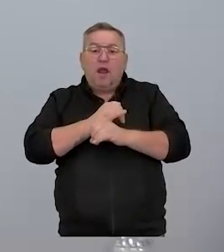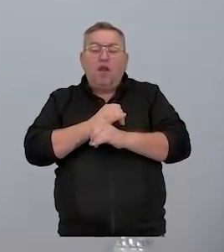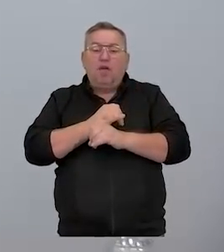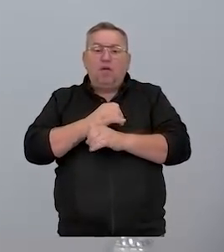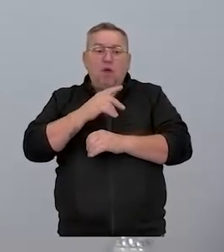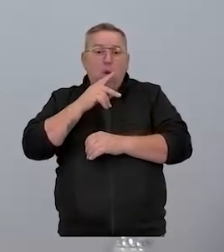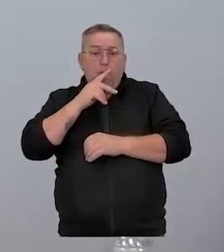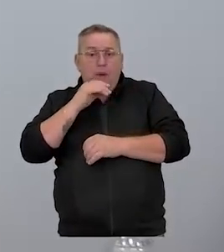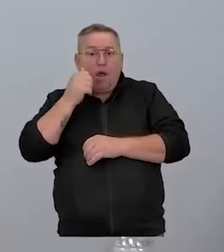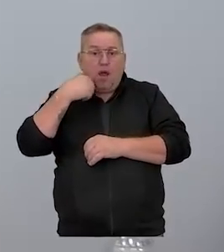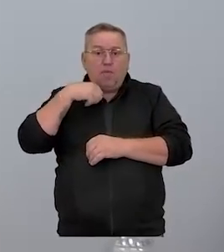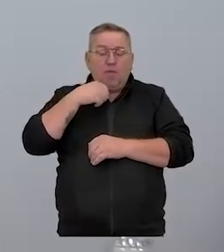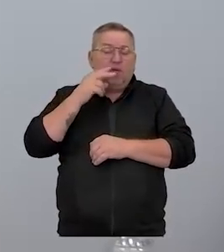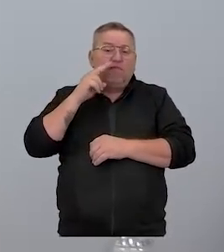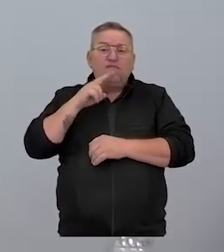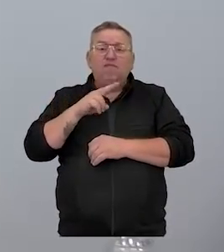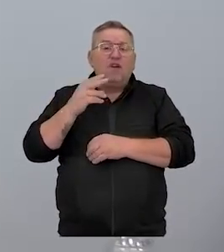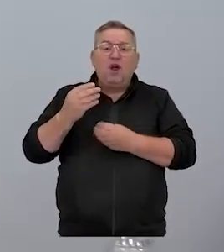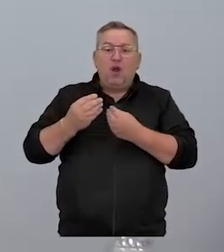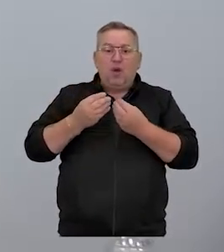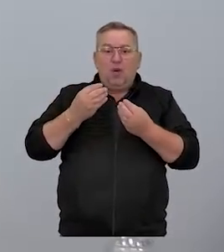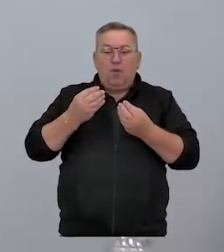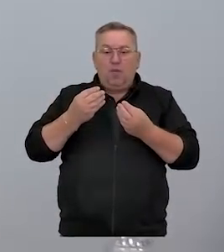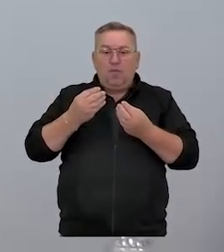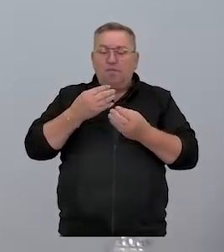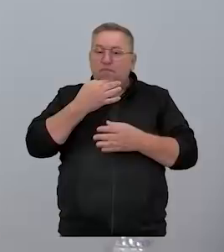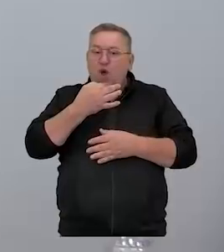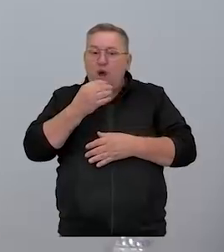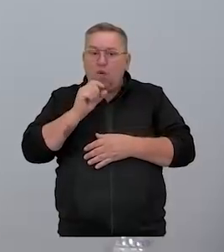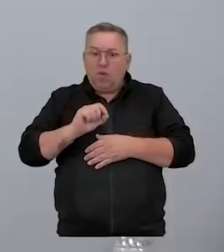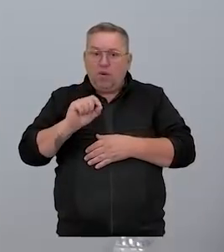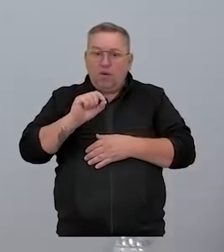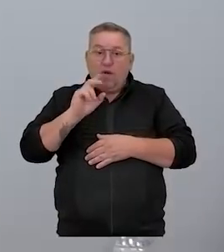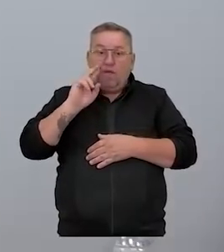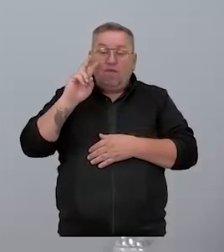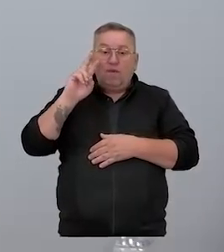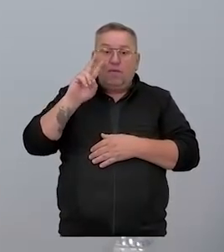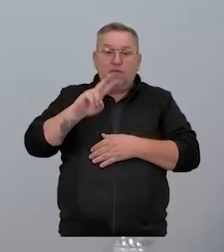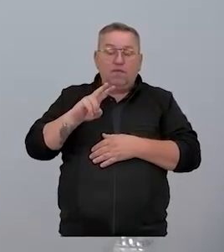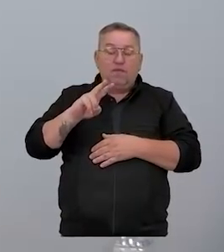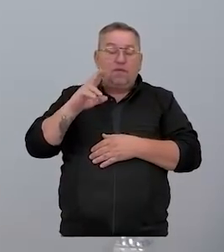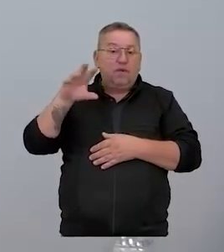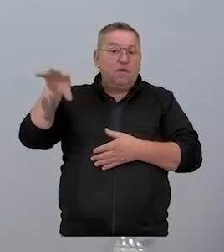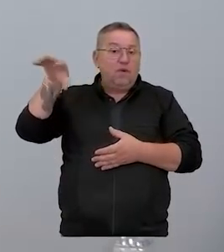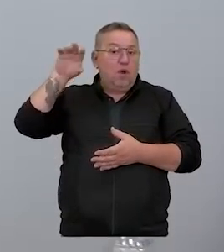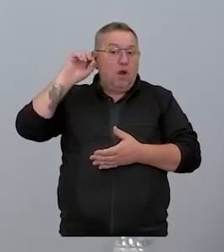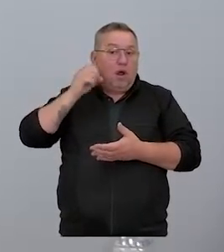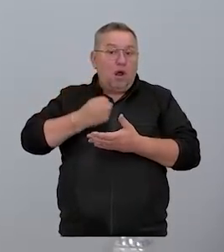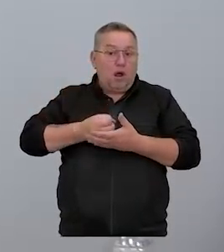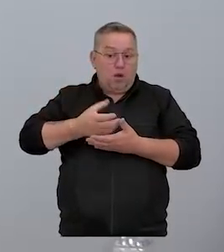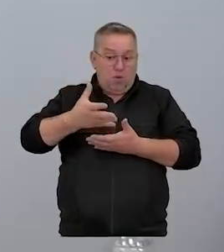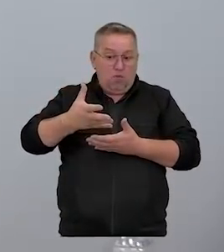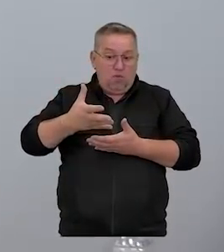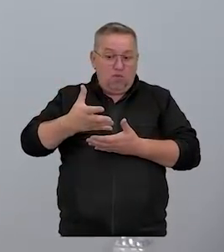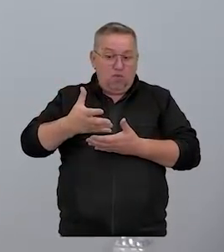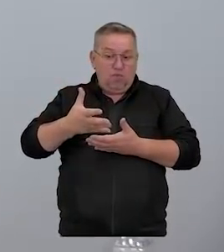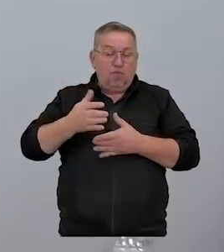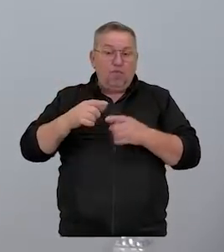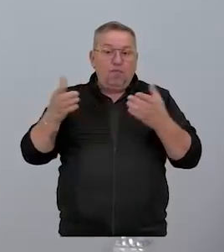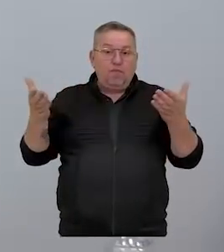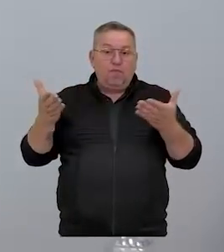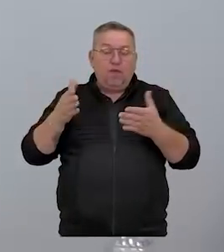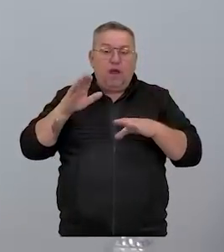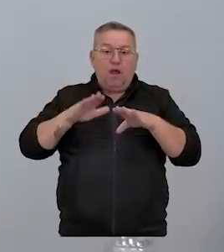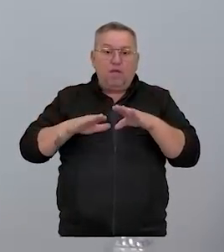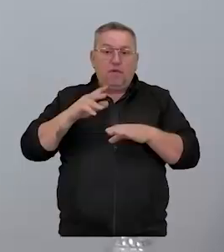pais agem, né? No áudio que vamos ouvir, tem essa relação aí, que às vezes os próprios pais expõem os